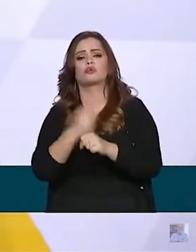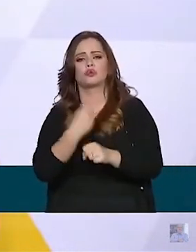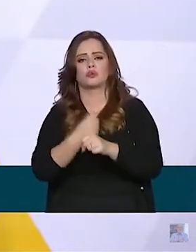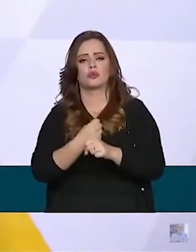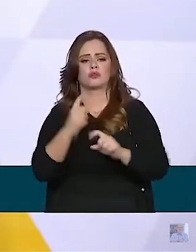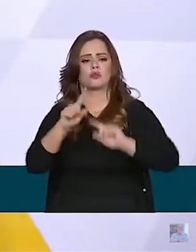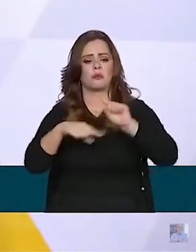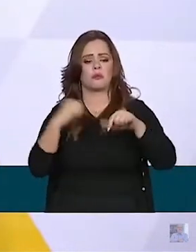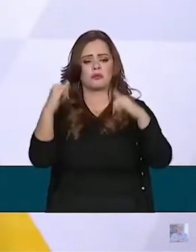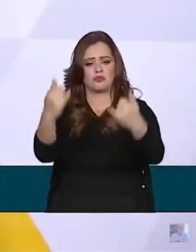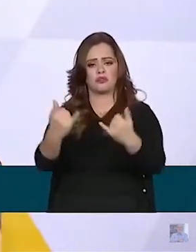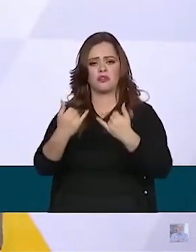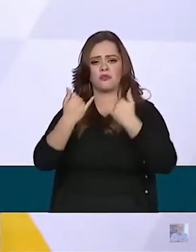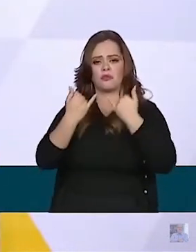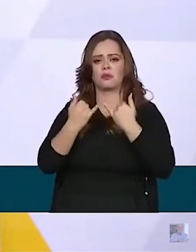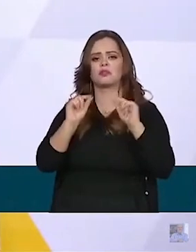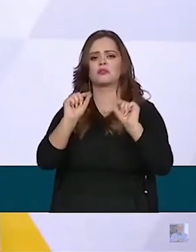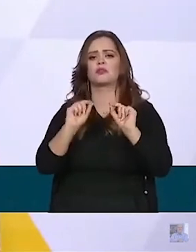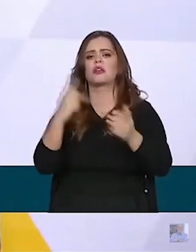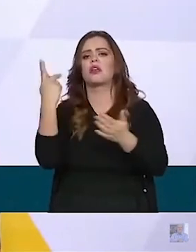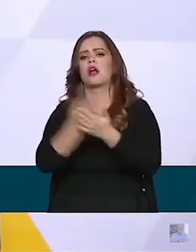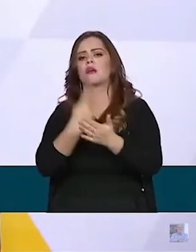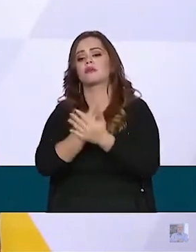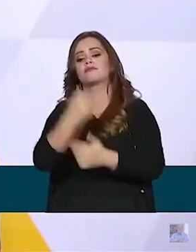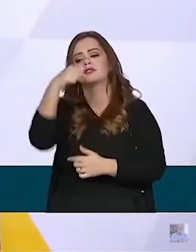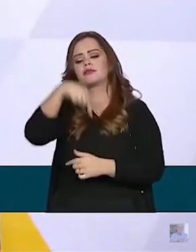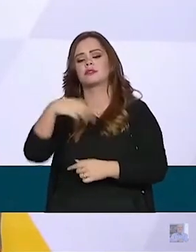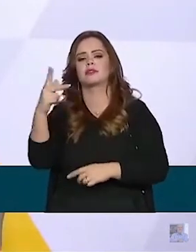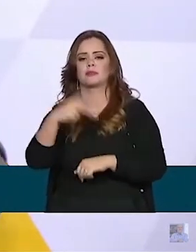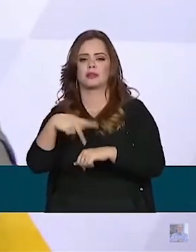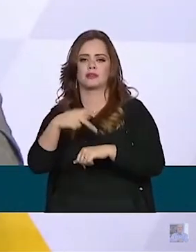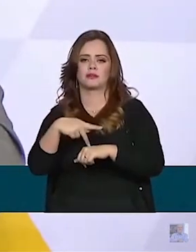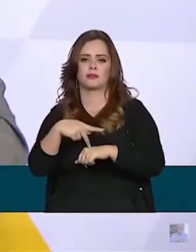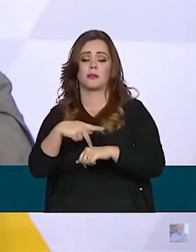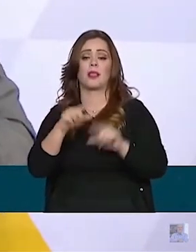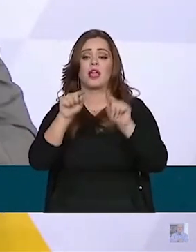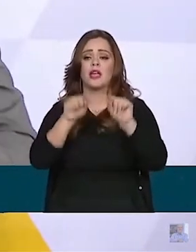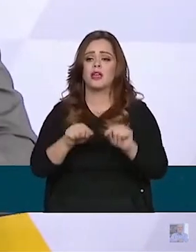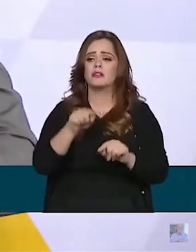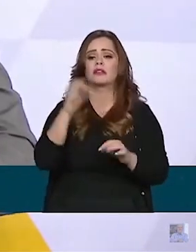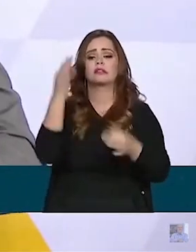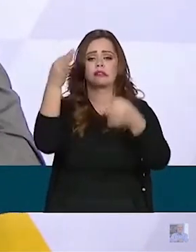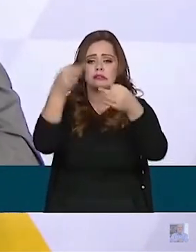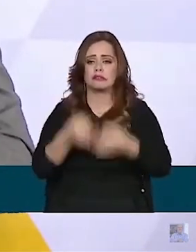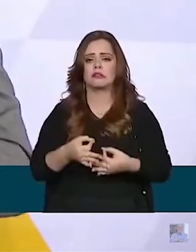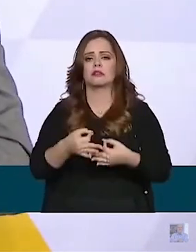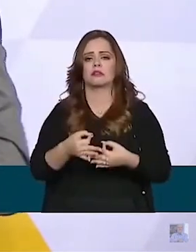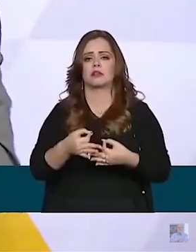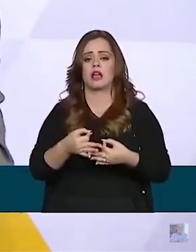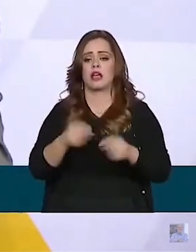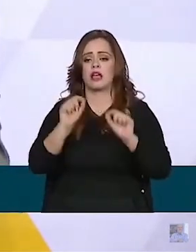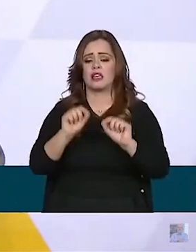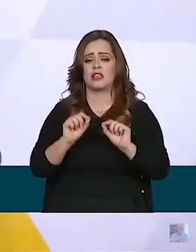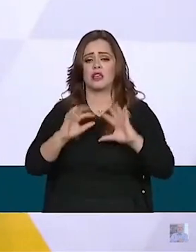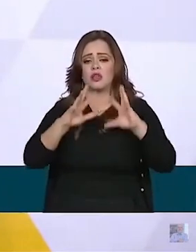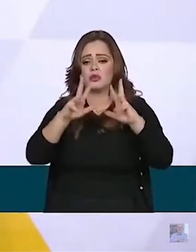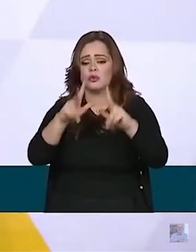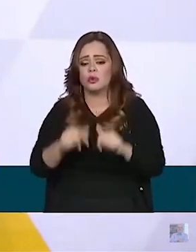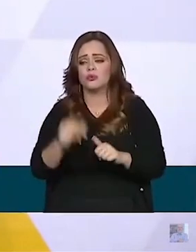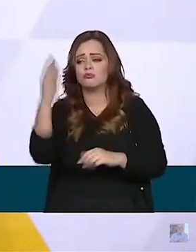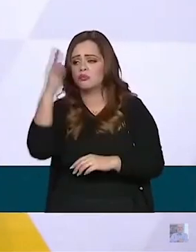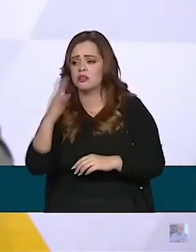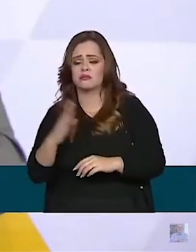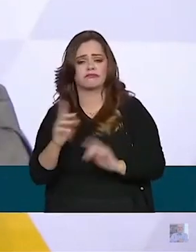ter informação do que tinha acontecido nesse país. E vocês podem ter certeza que a situação do